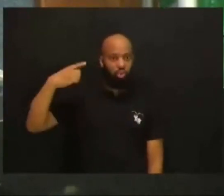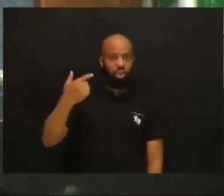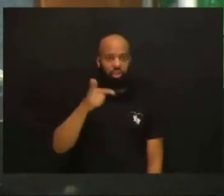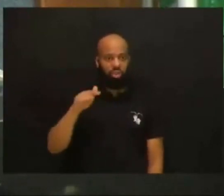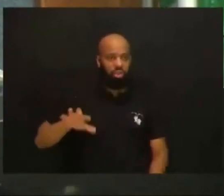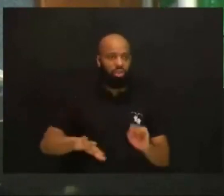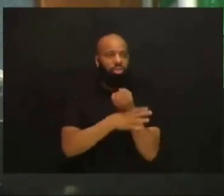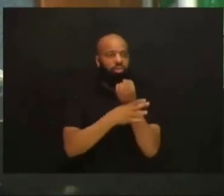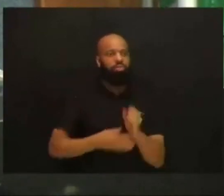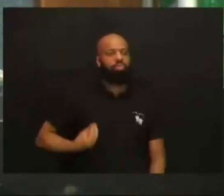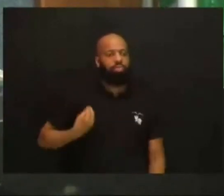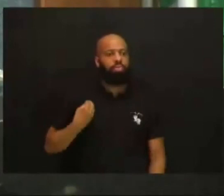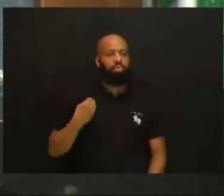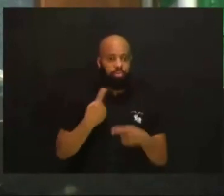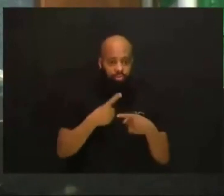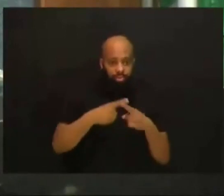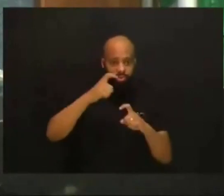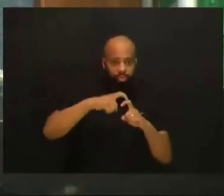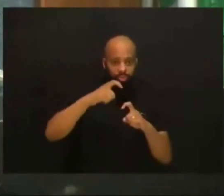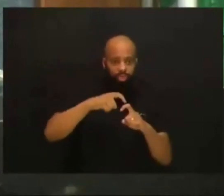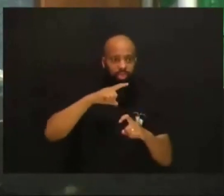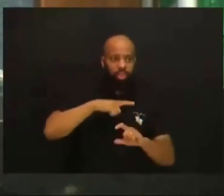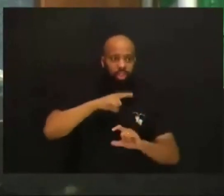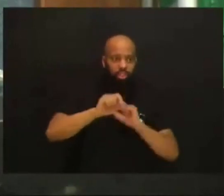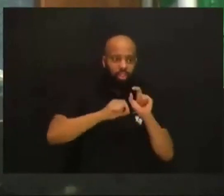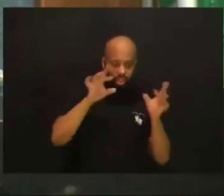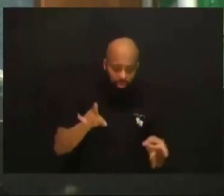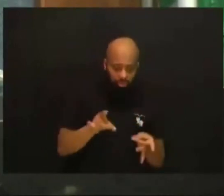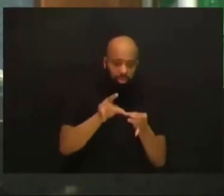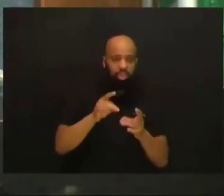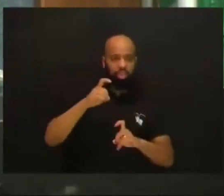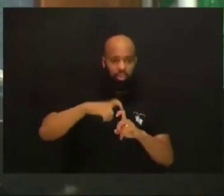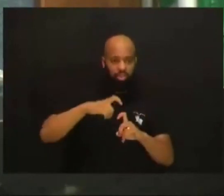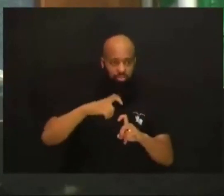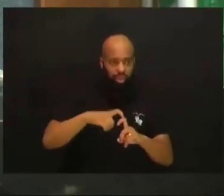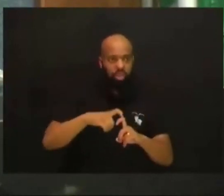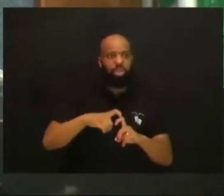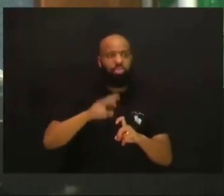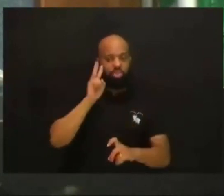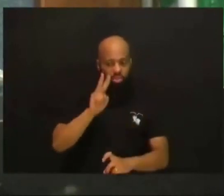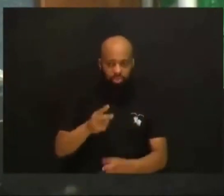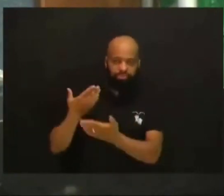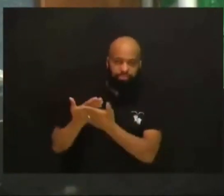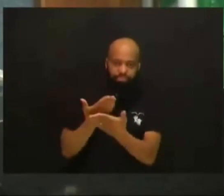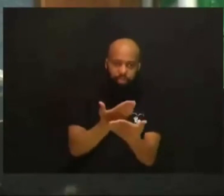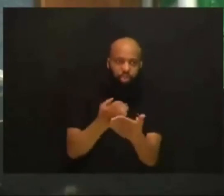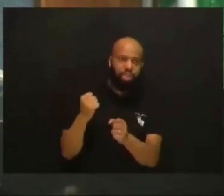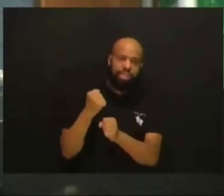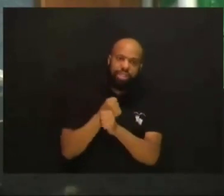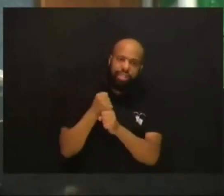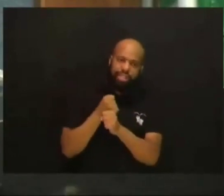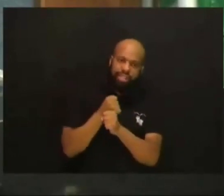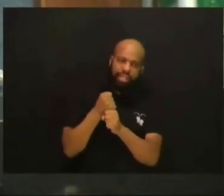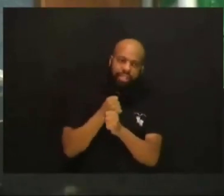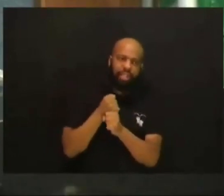vida. Porque na medicina existe uma especialidade médica que se depara, que se debruça durante anos a